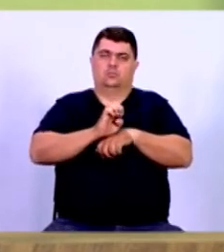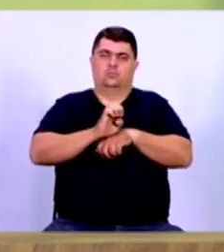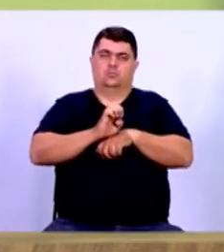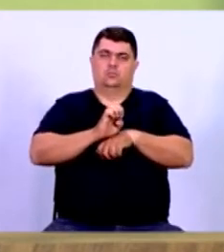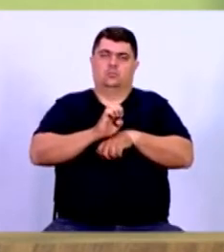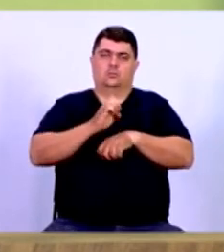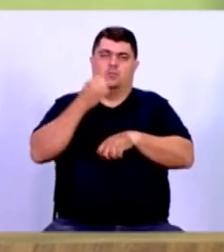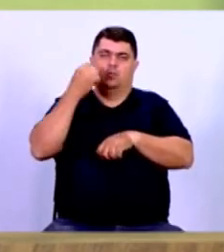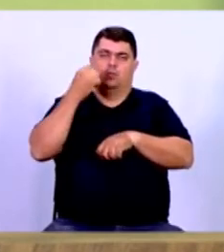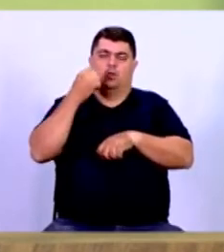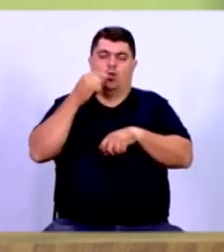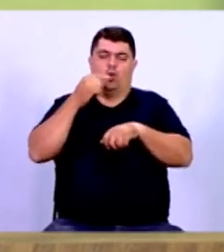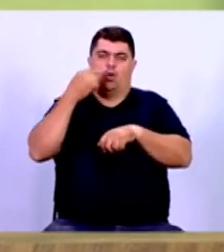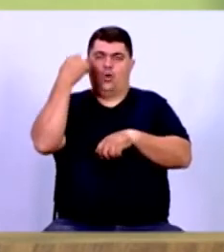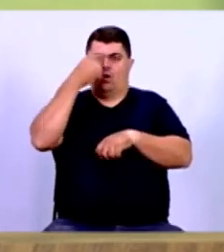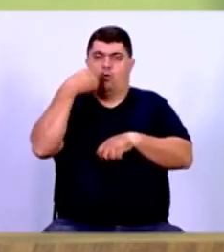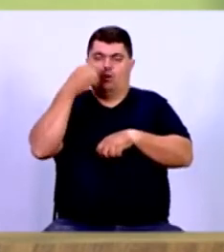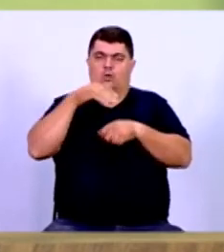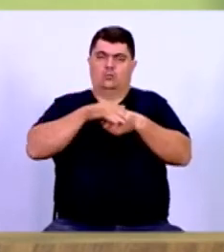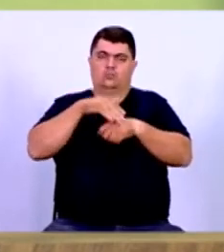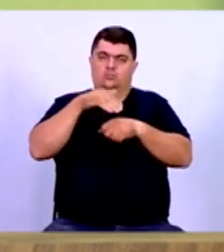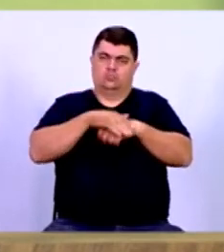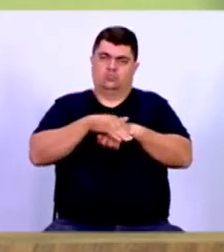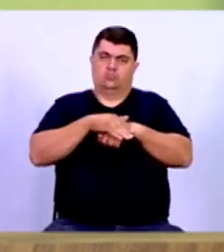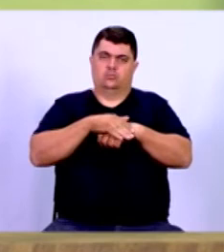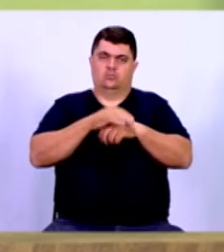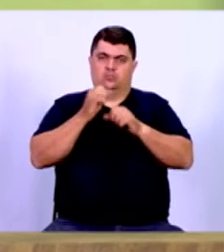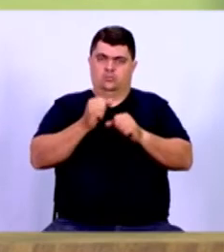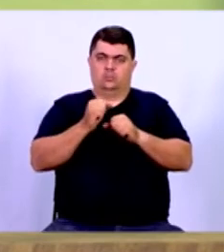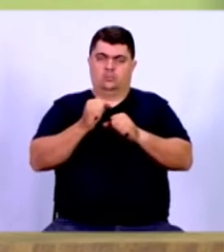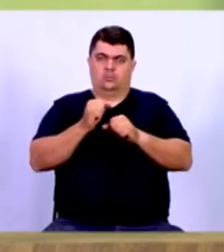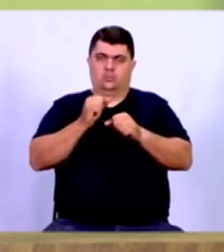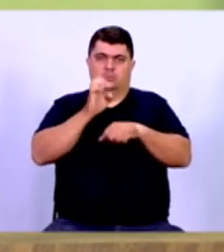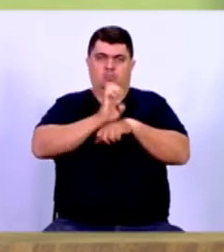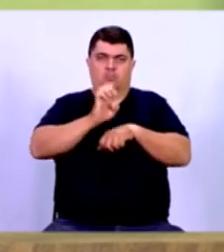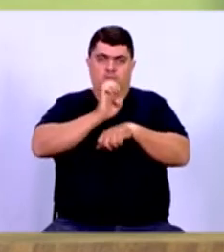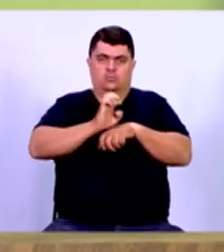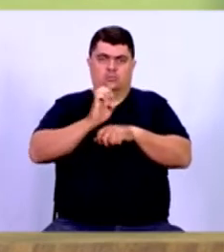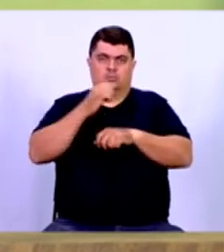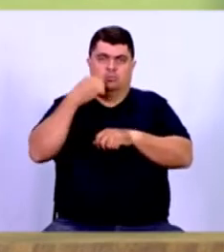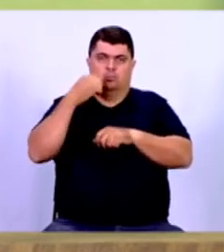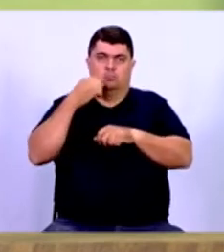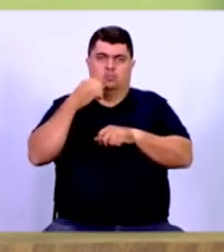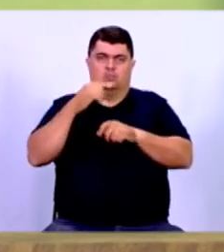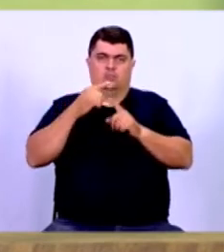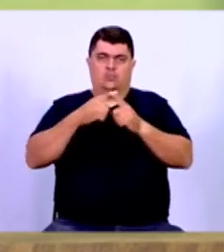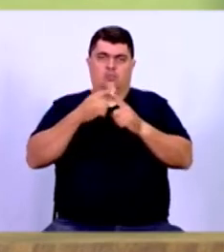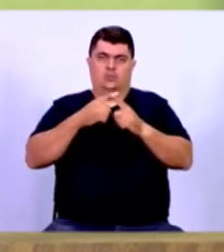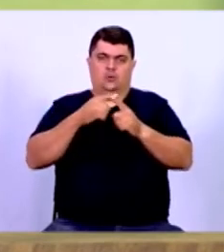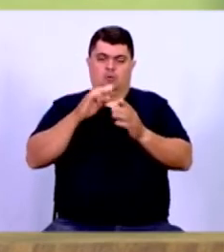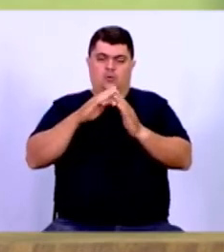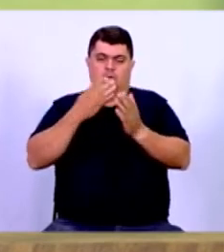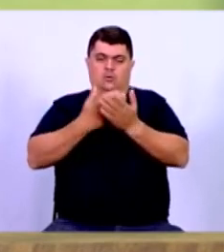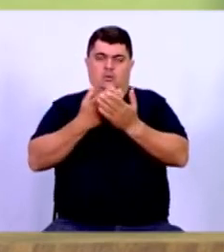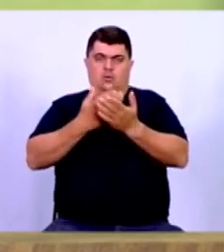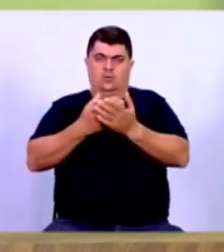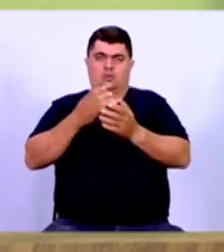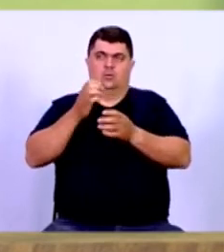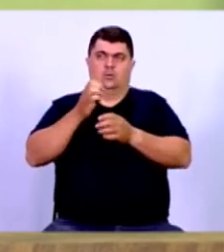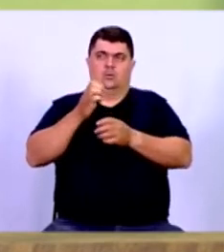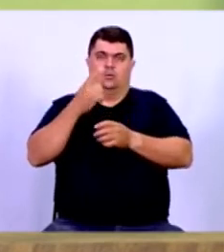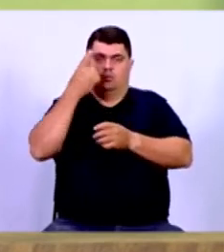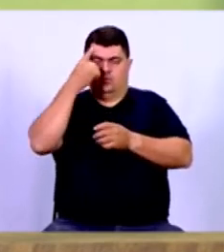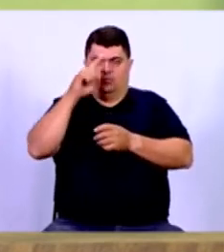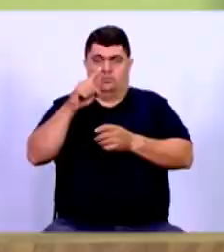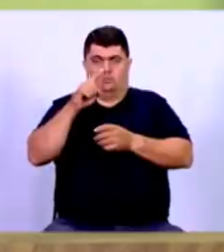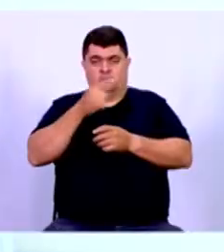horário noturno? O aluno ele pode fazer um estágio no horário noturno, sendo que ele estuda no horário noturno, embora uma vez